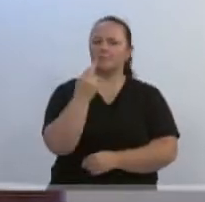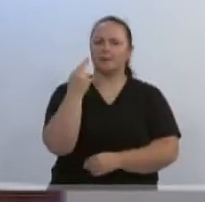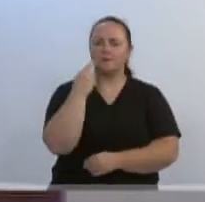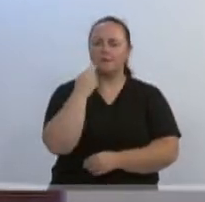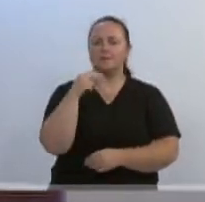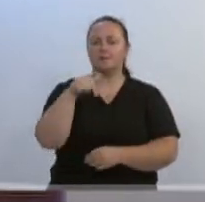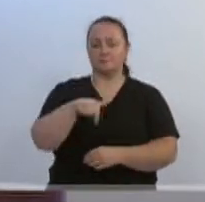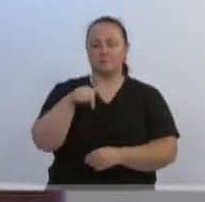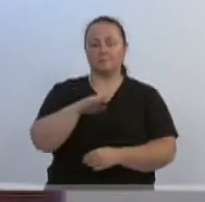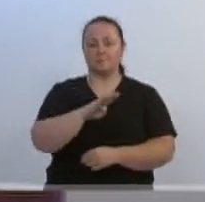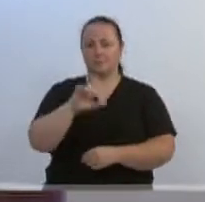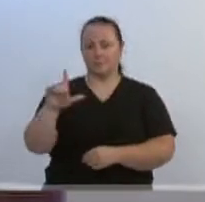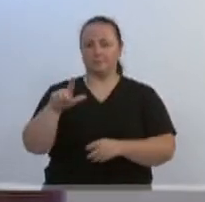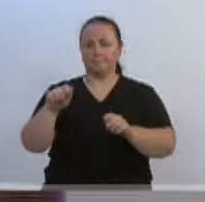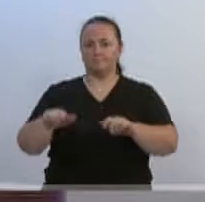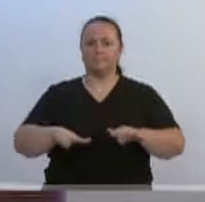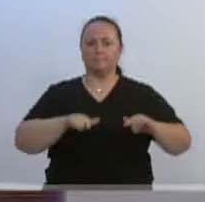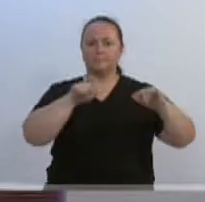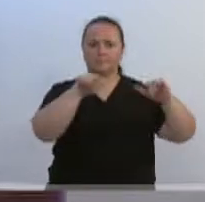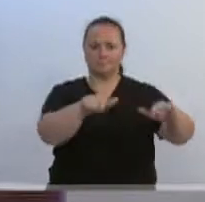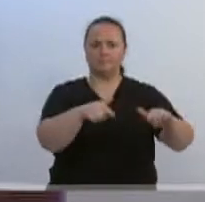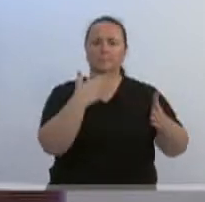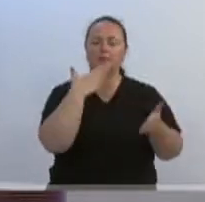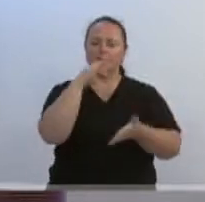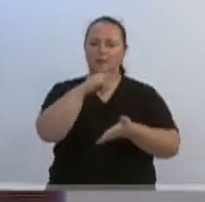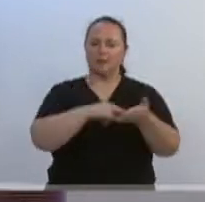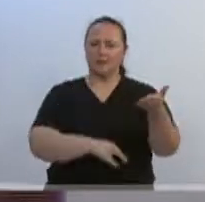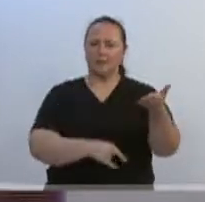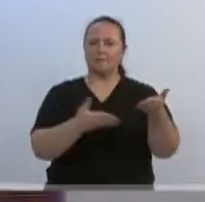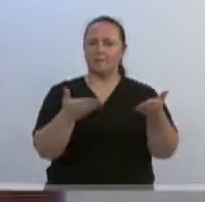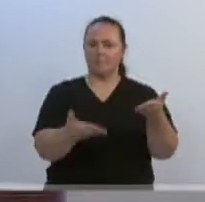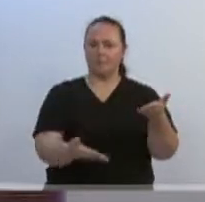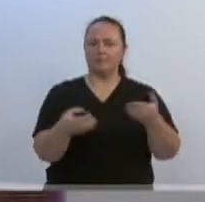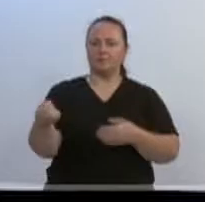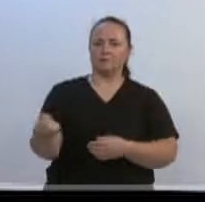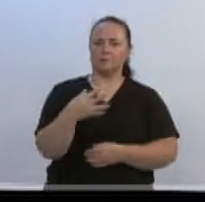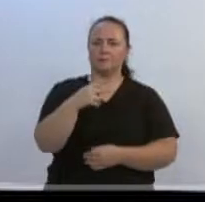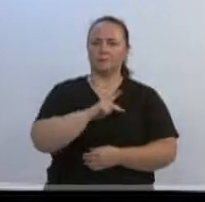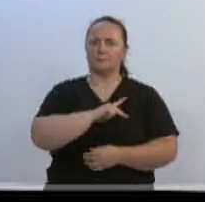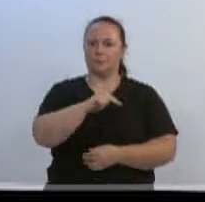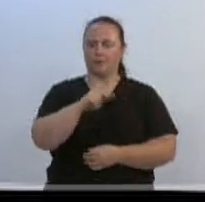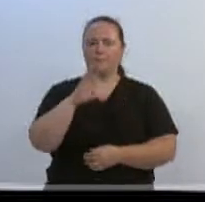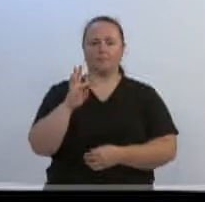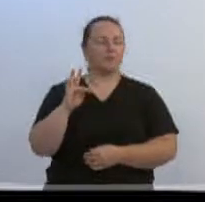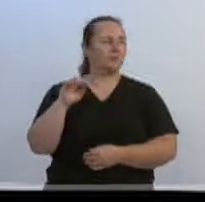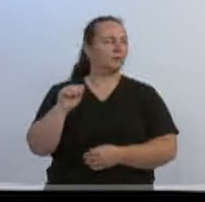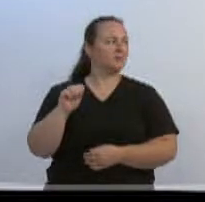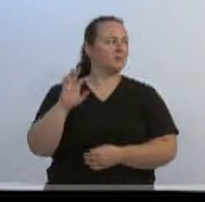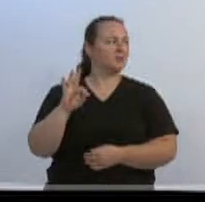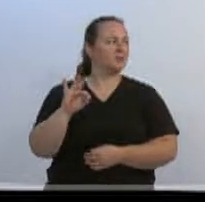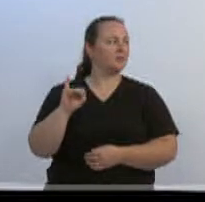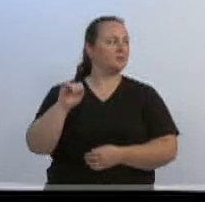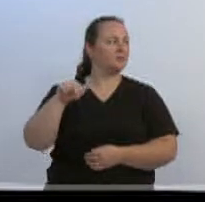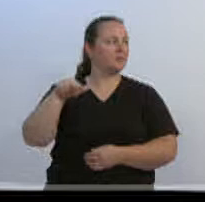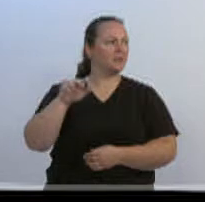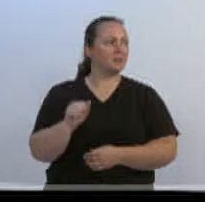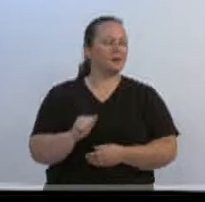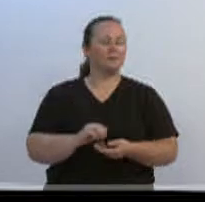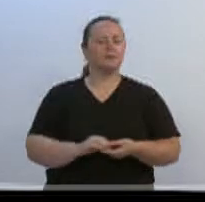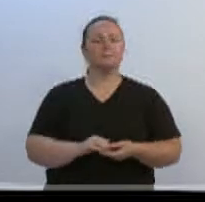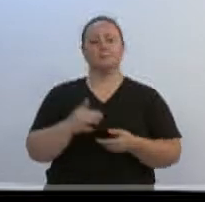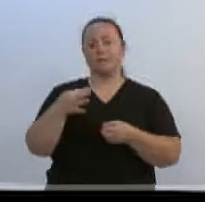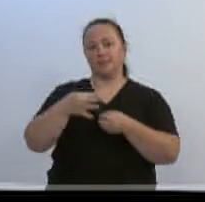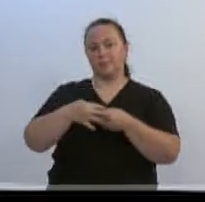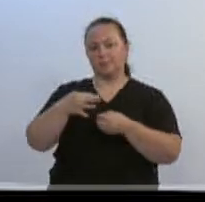onde nós também entregamos o requerimento a nova presidente tatiana missnik que era do timbó